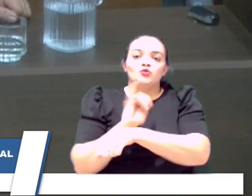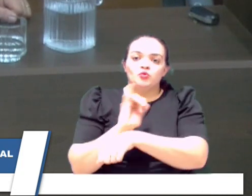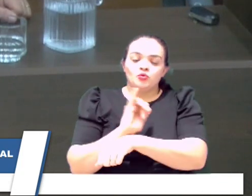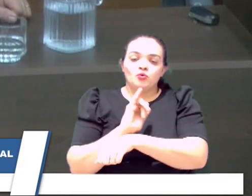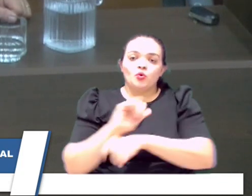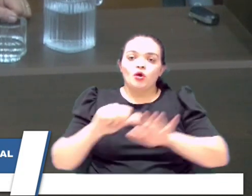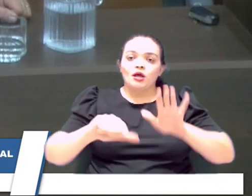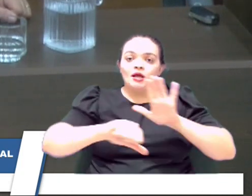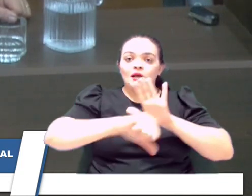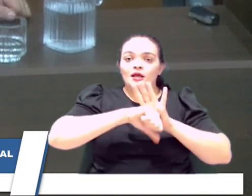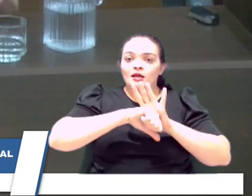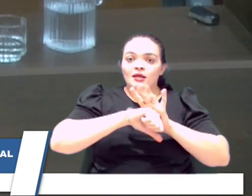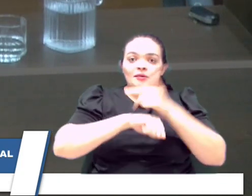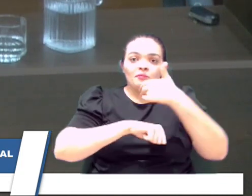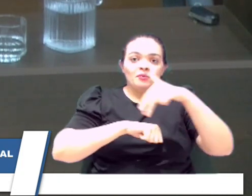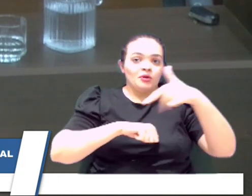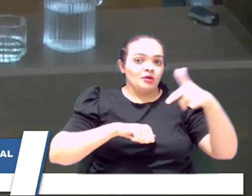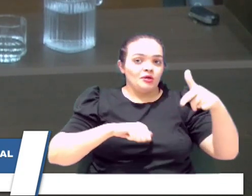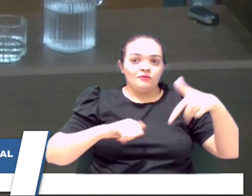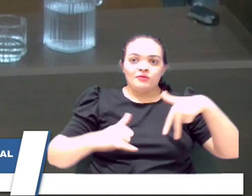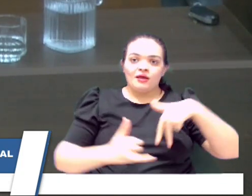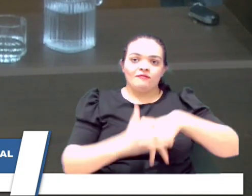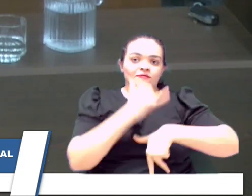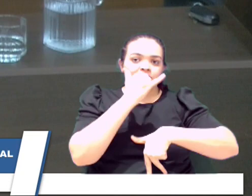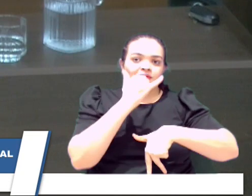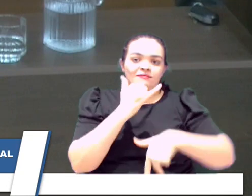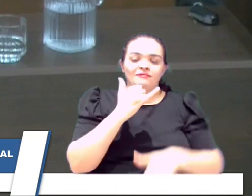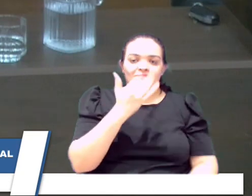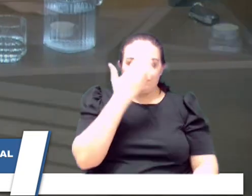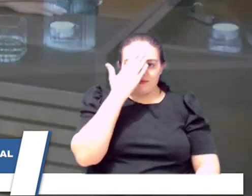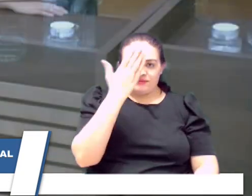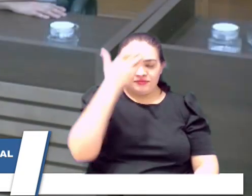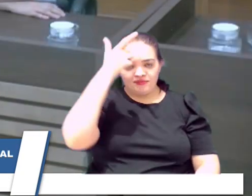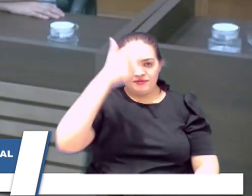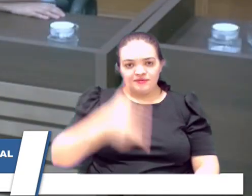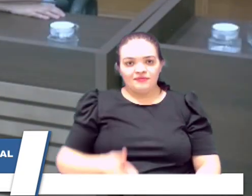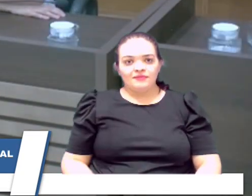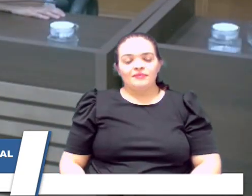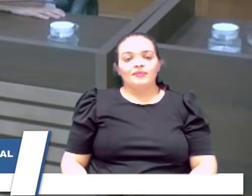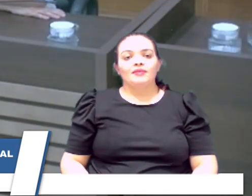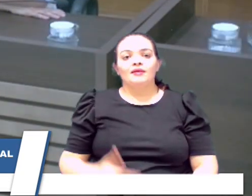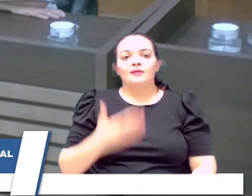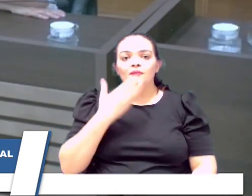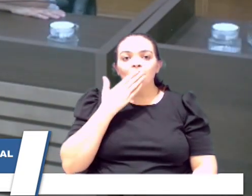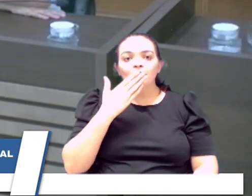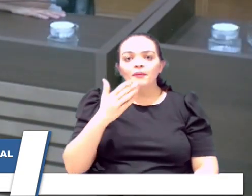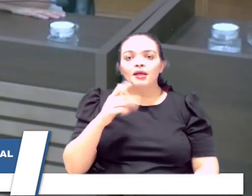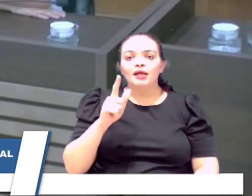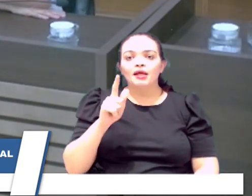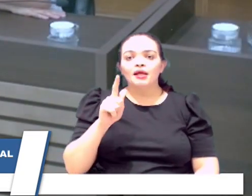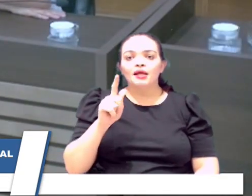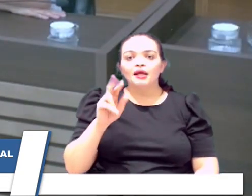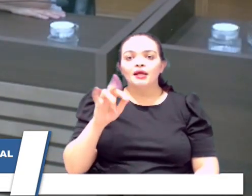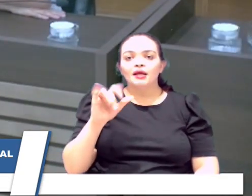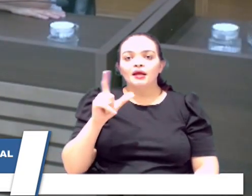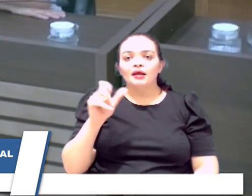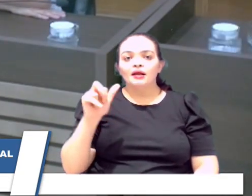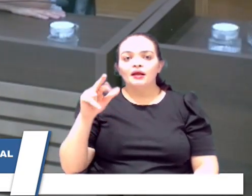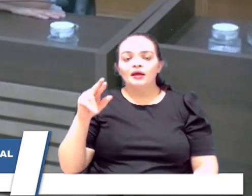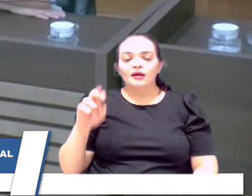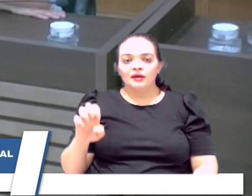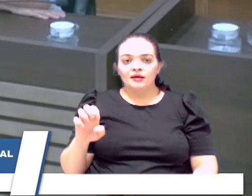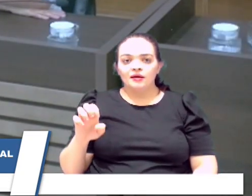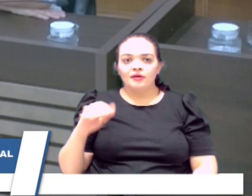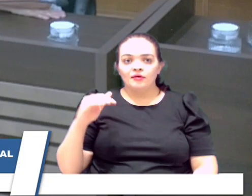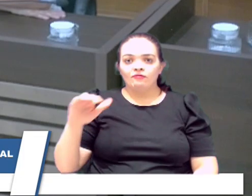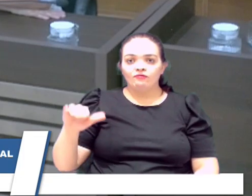Vítima, vocês vão gostar, então nós vamos passar um pedacinho aí hoje. Obrigado mais uma vez. Quero pedir para a Adriana para rodar o vídeo, por